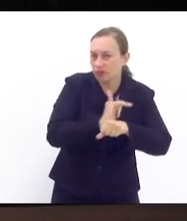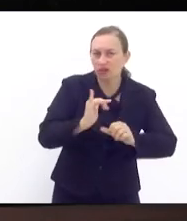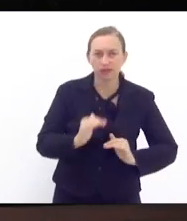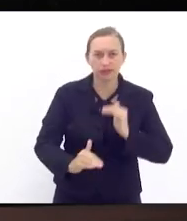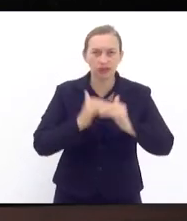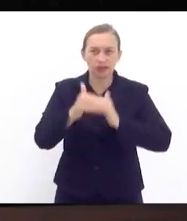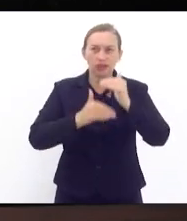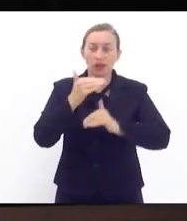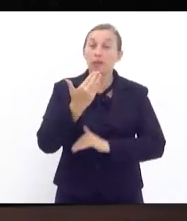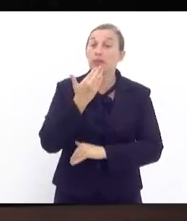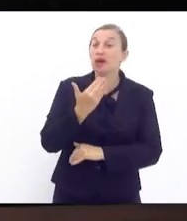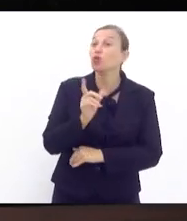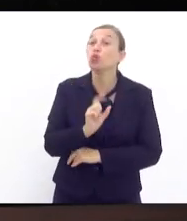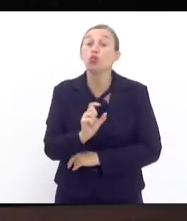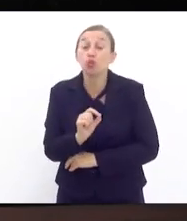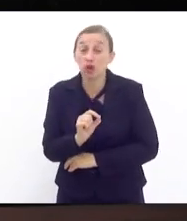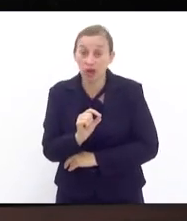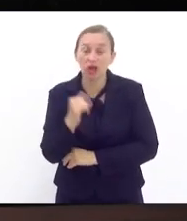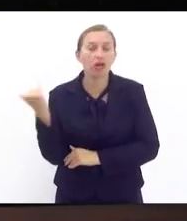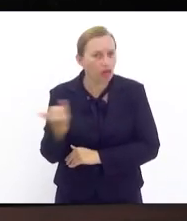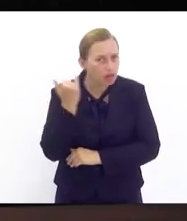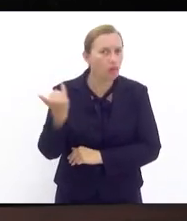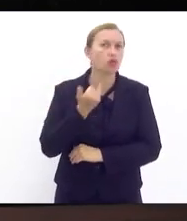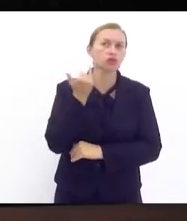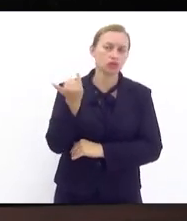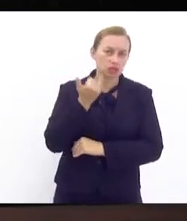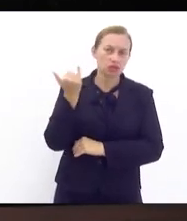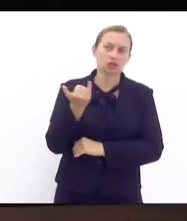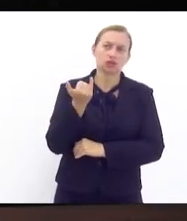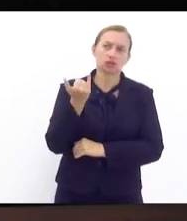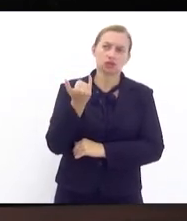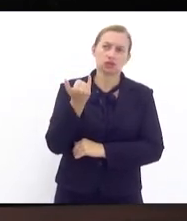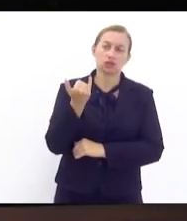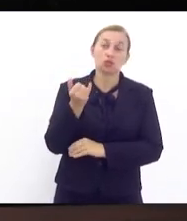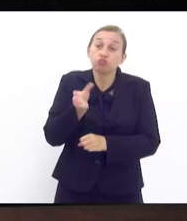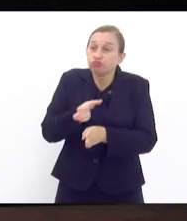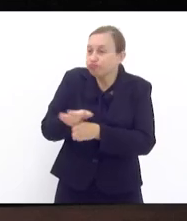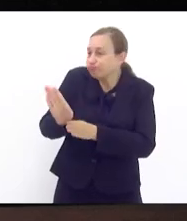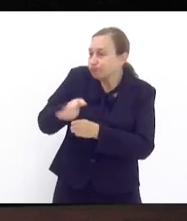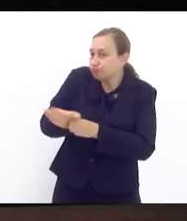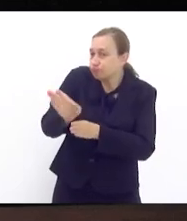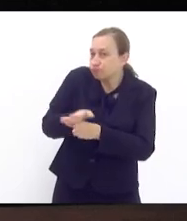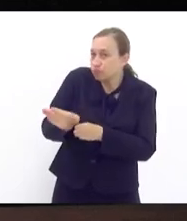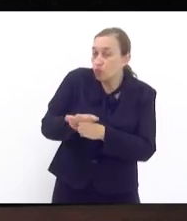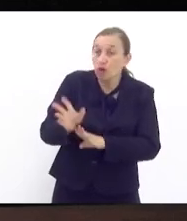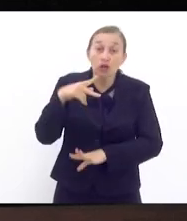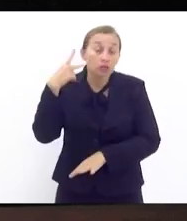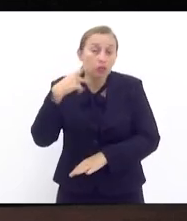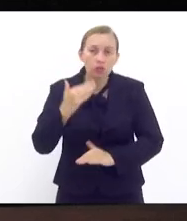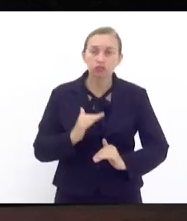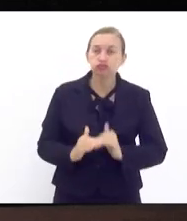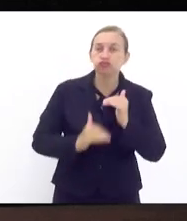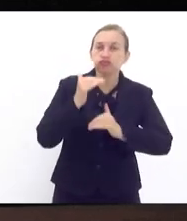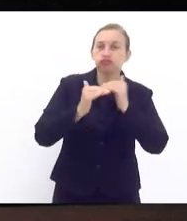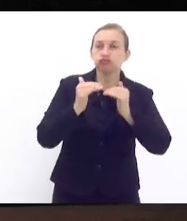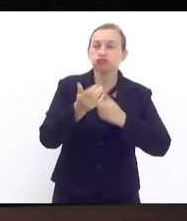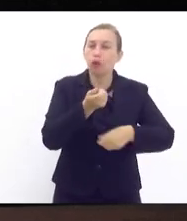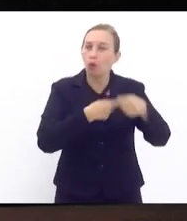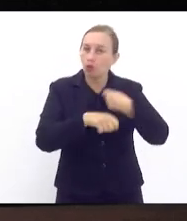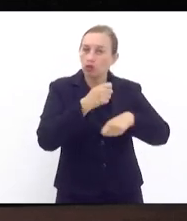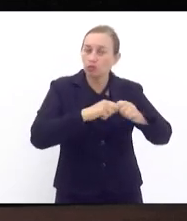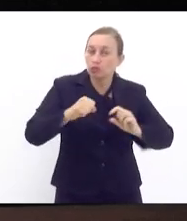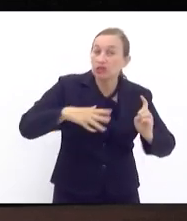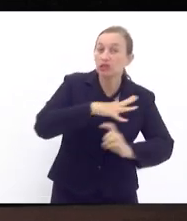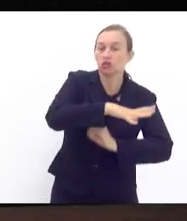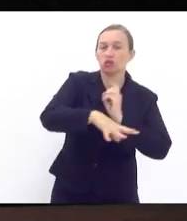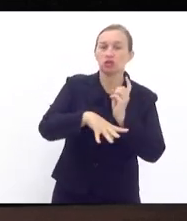Desenvolvimento, PEDES, é de suma importância para essa orientação de políticas de desenvolvimento econômico e